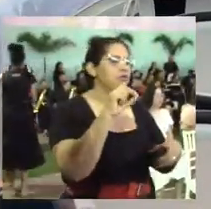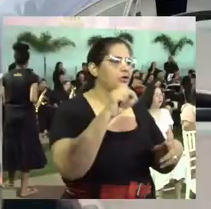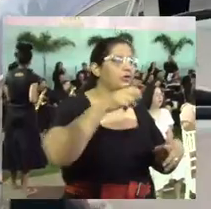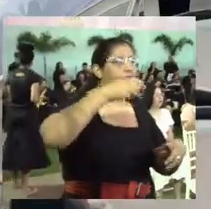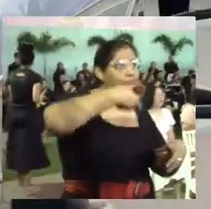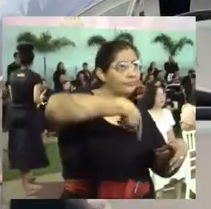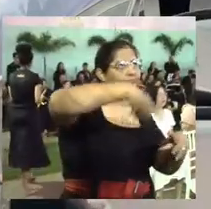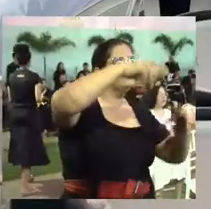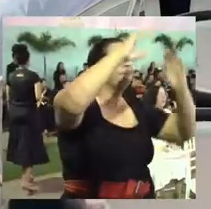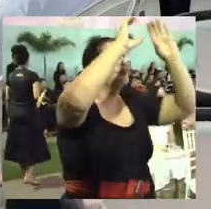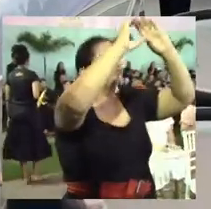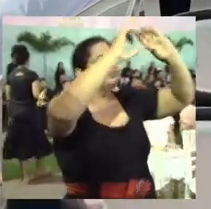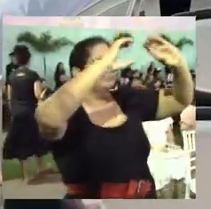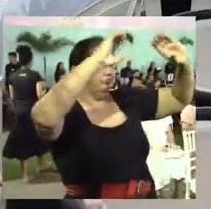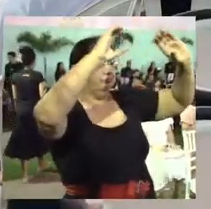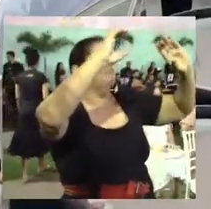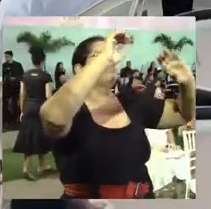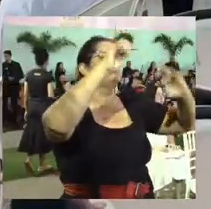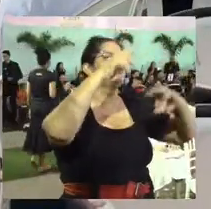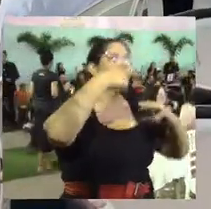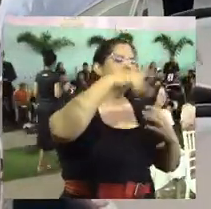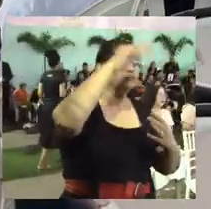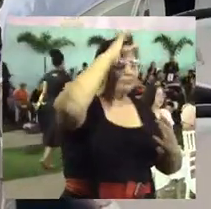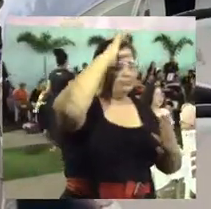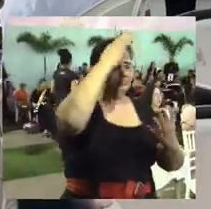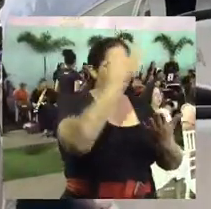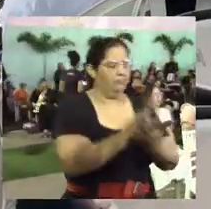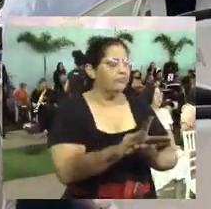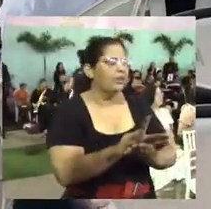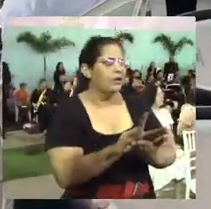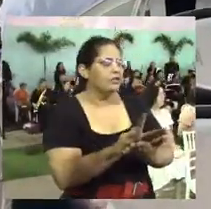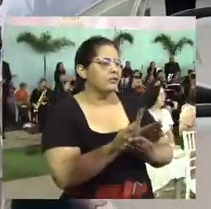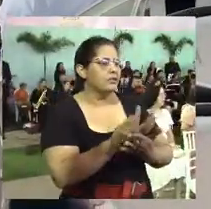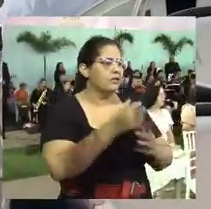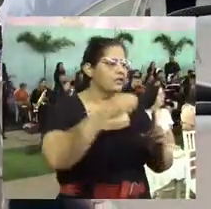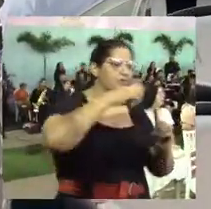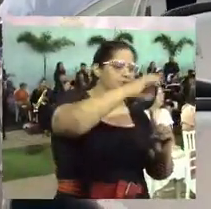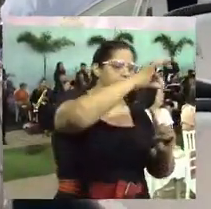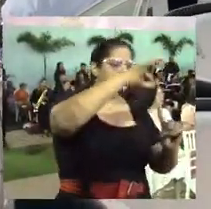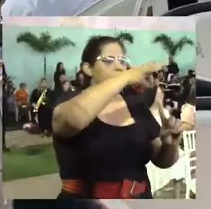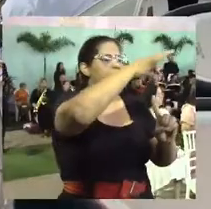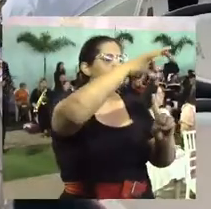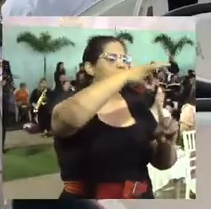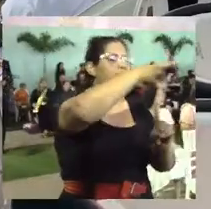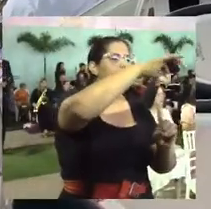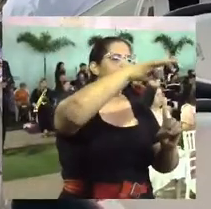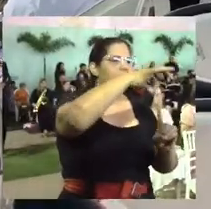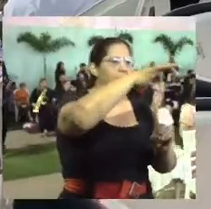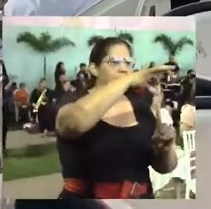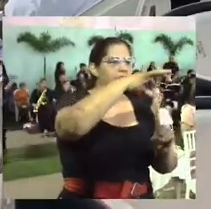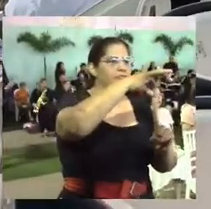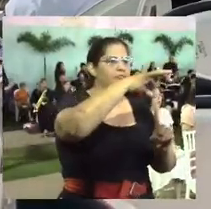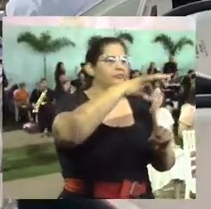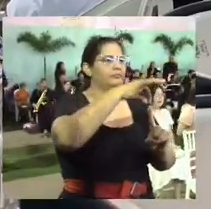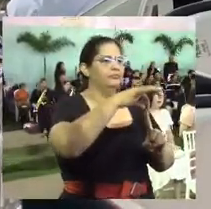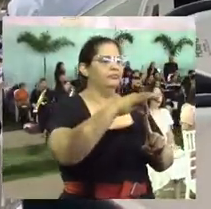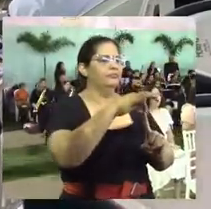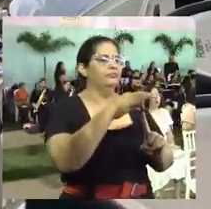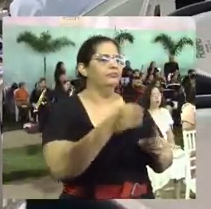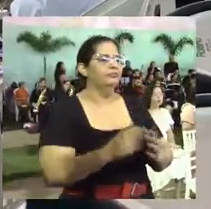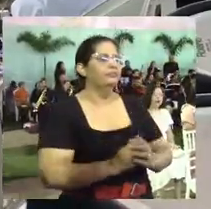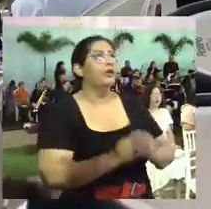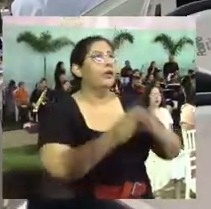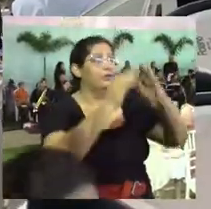do céu tem aqui confia são divindade